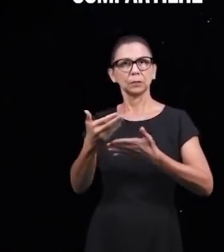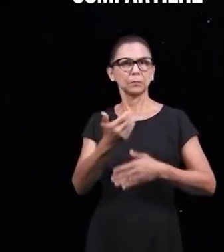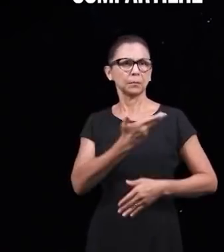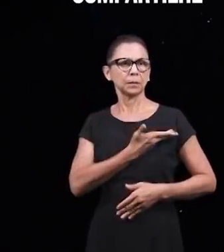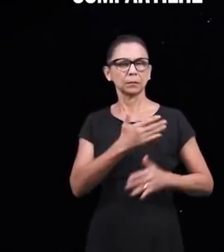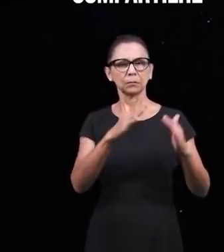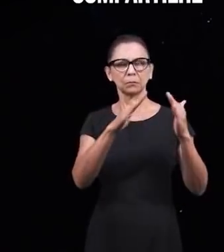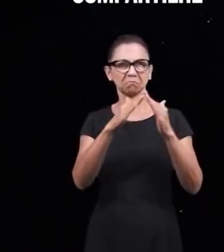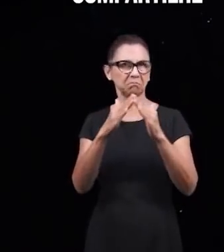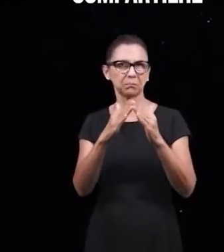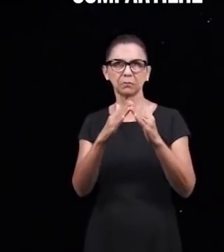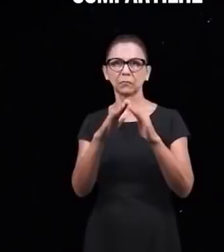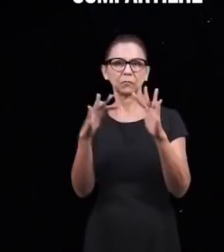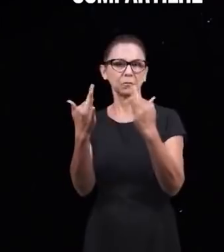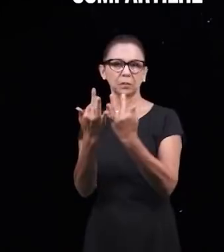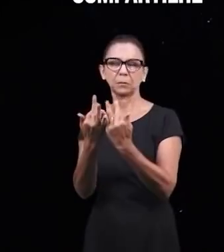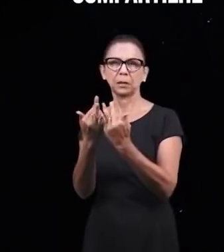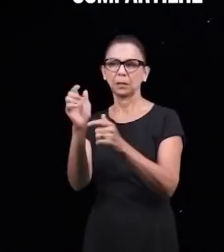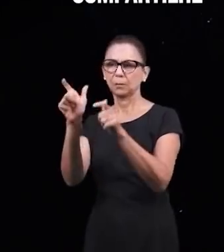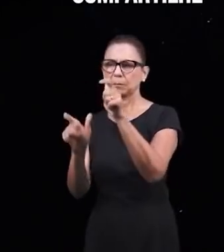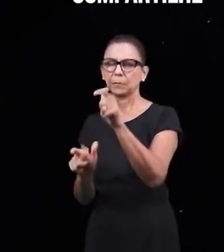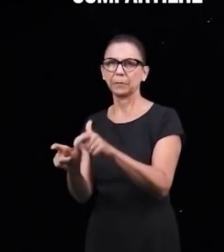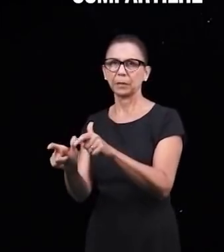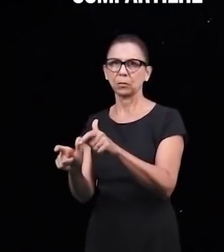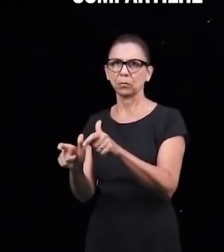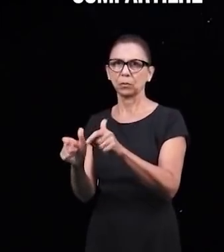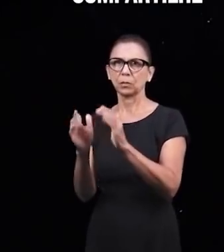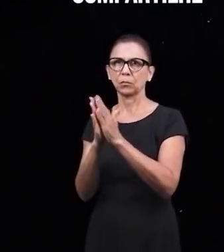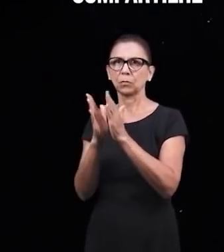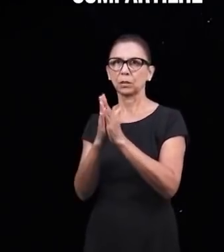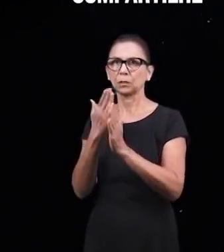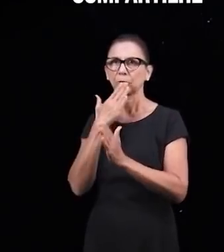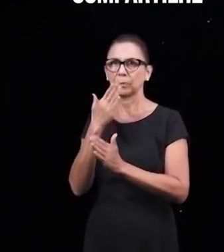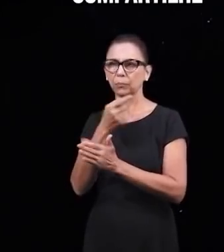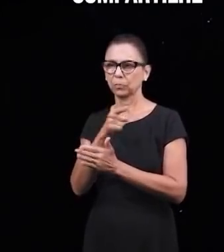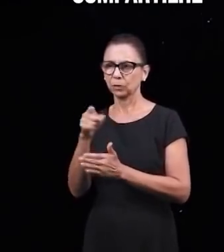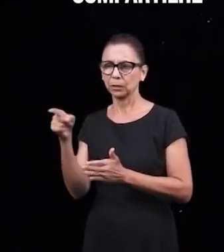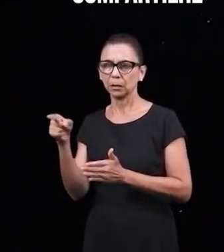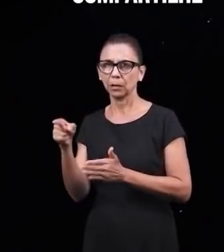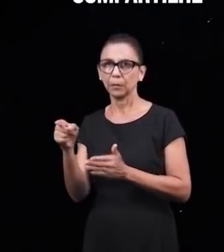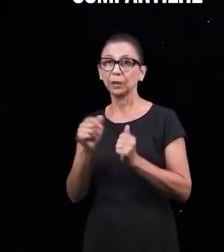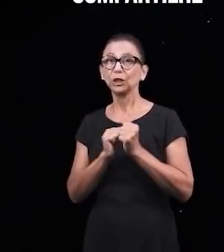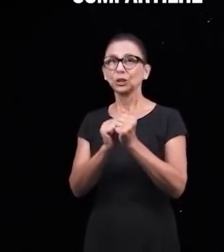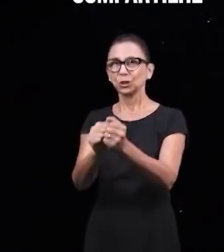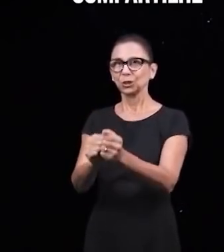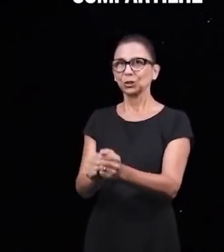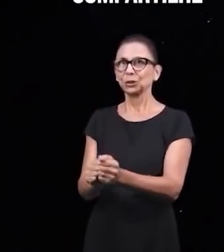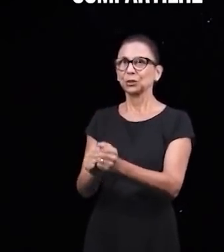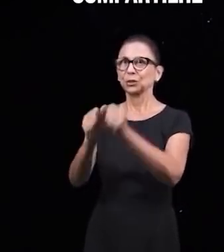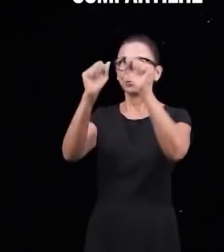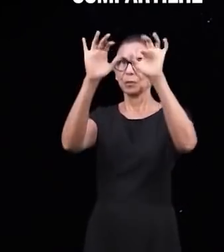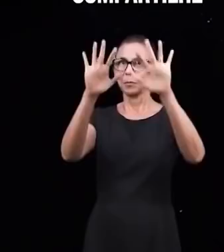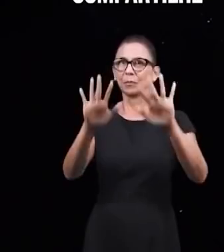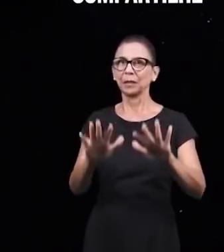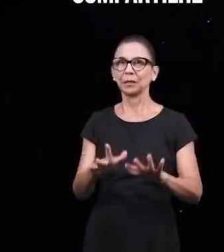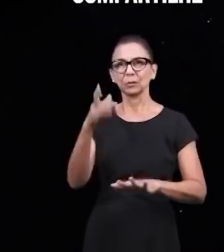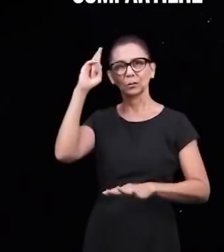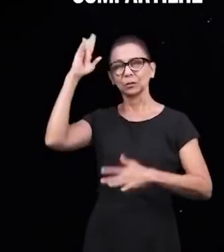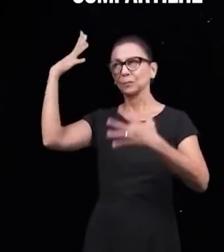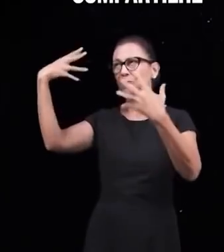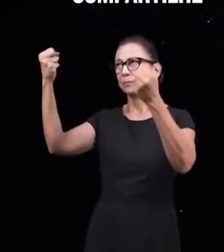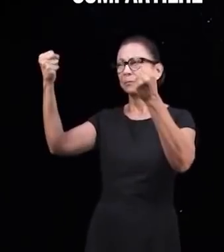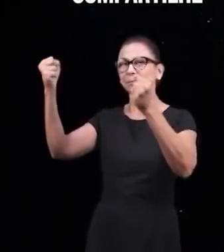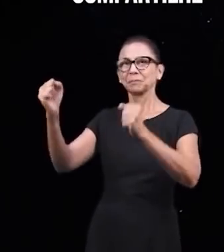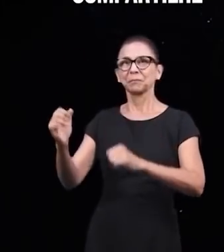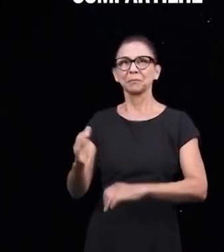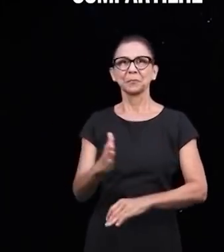para amigos, vizinhos, parentes, pessoas por quem você está orando. E juntos receberemos uma grande bênção